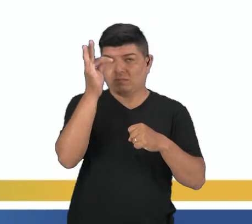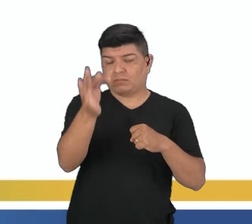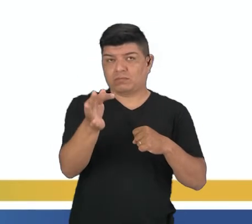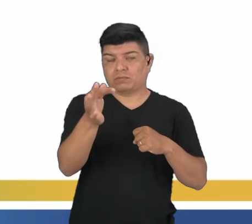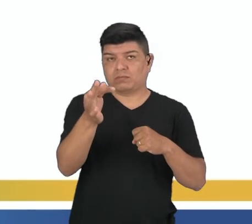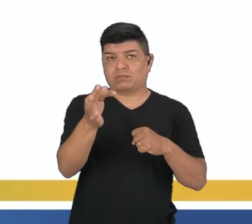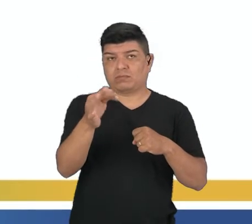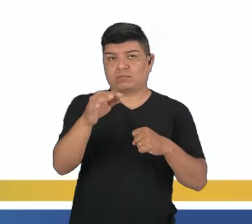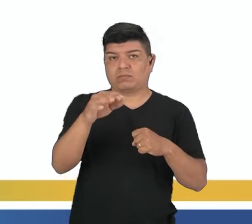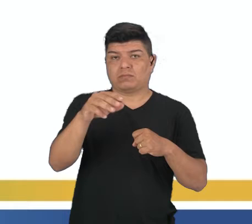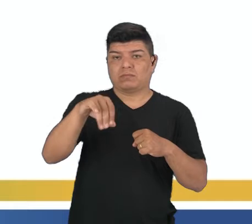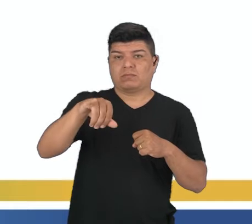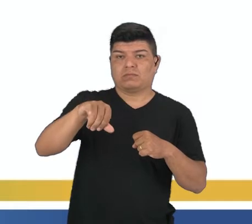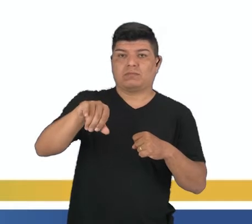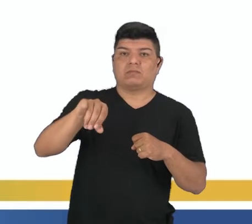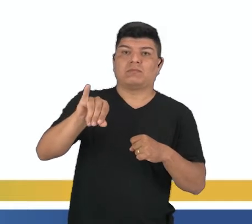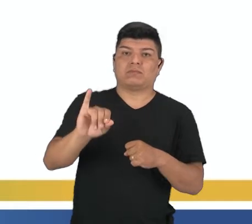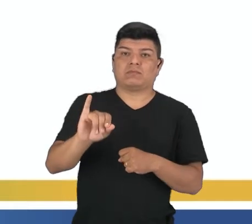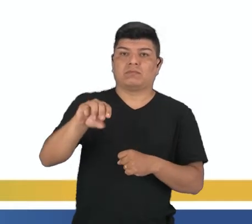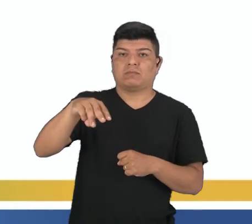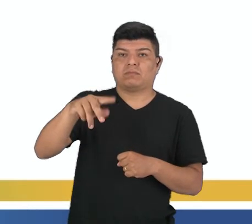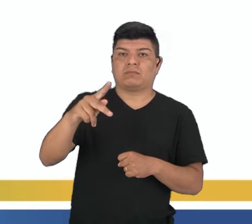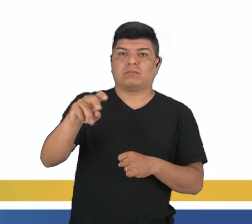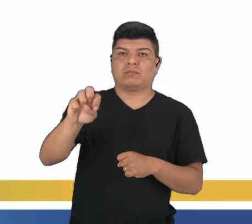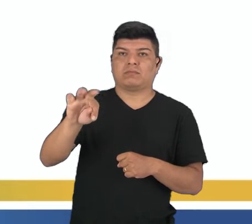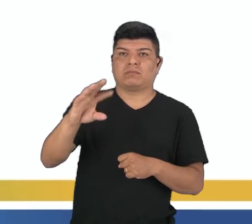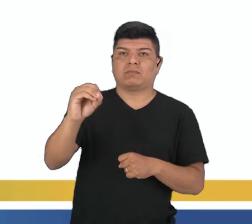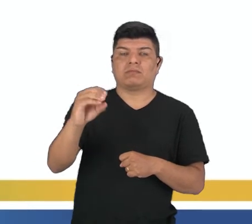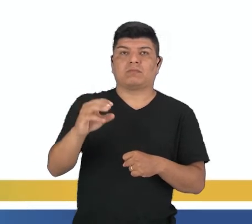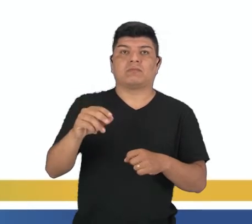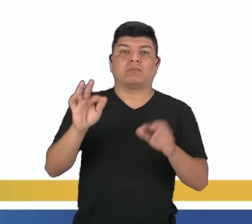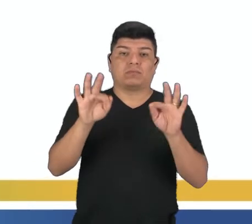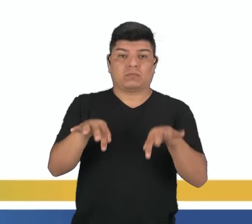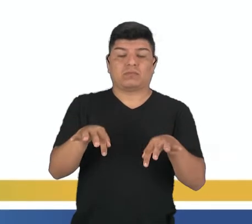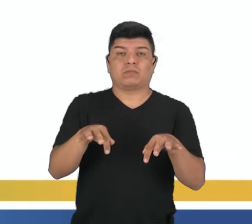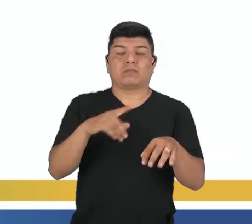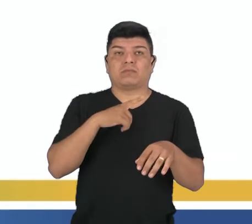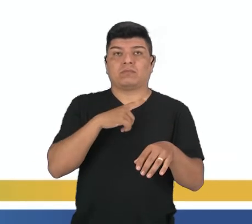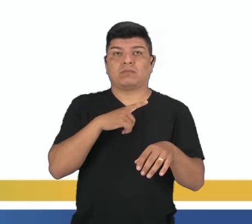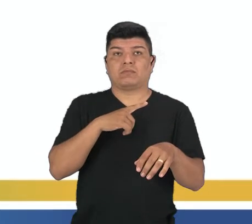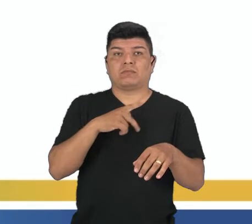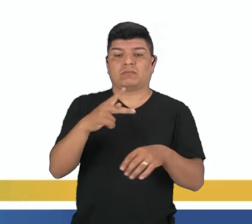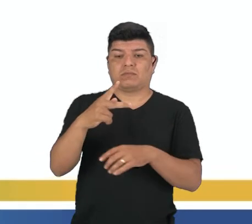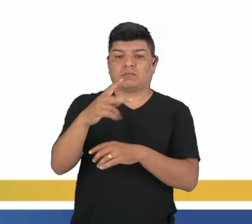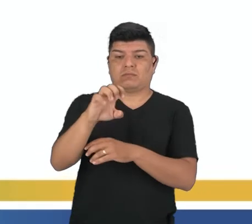futuro, né? Futuro perfeito. E no último quadrinho temos a, né?